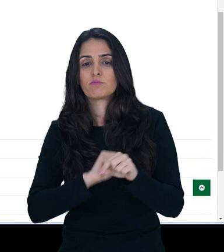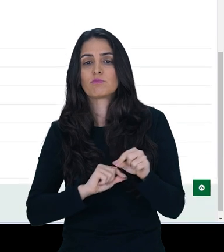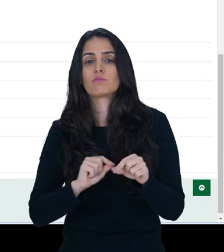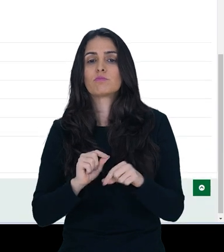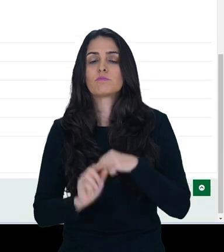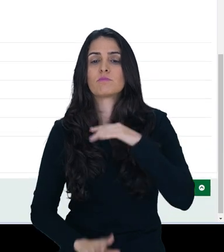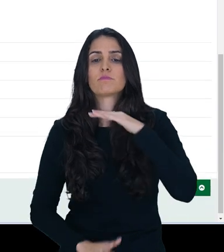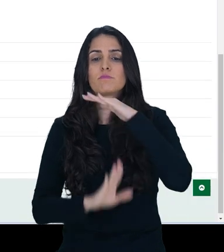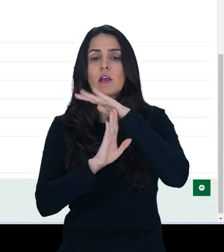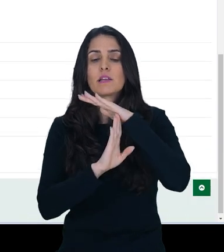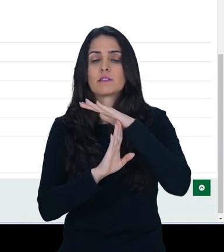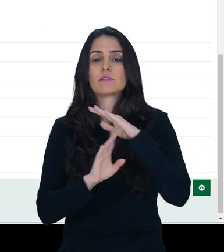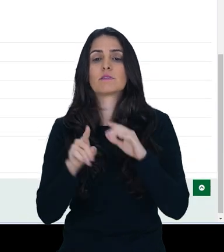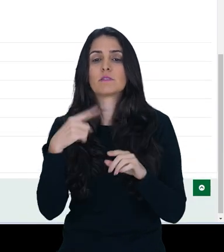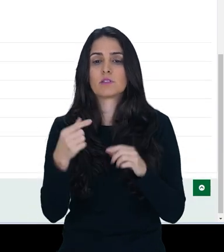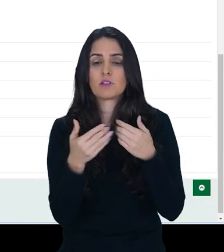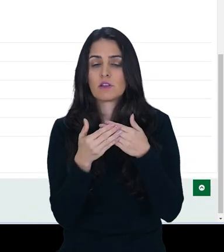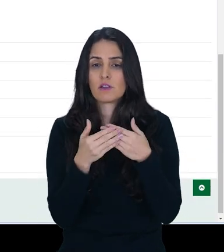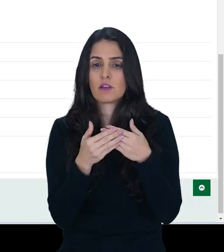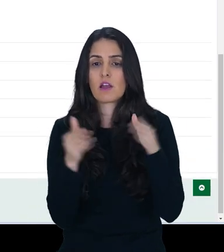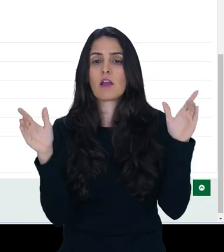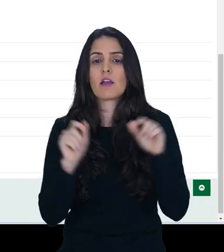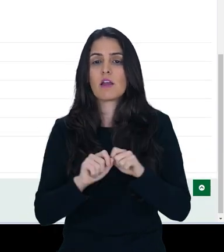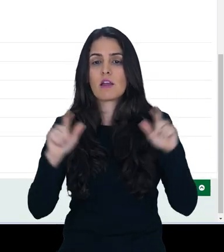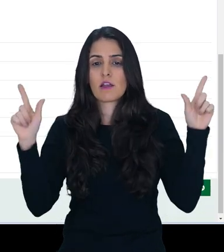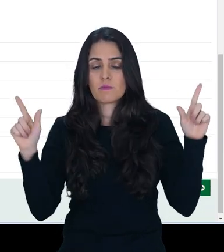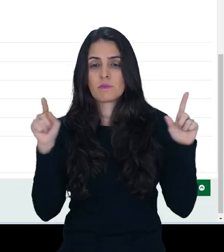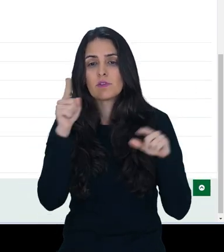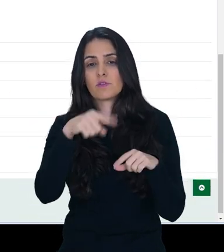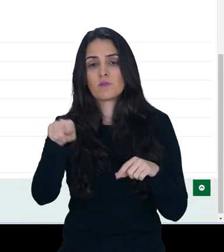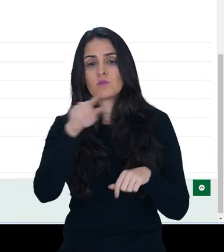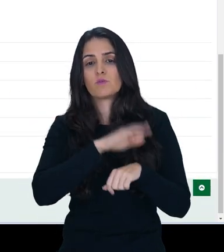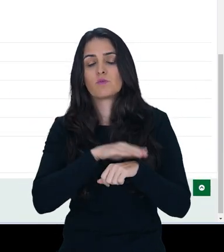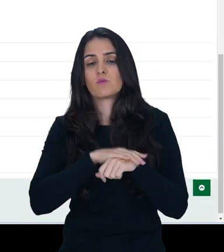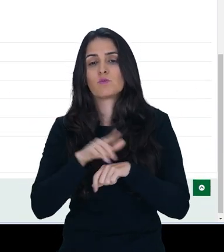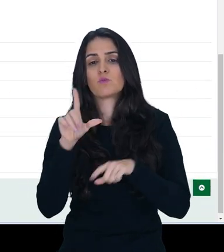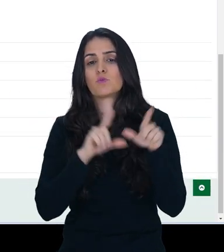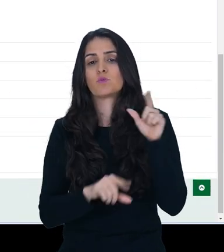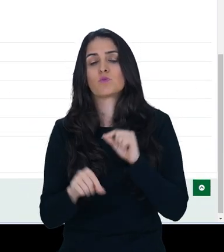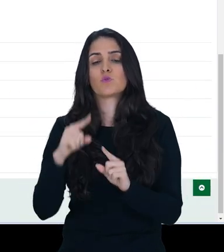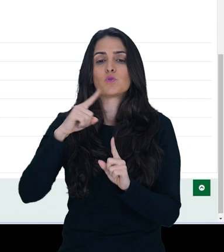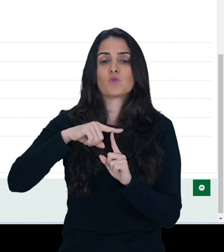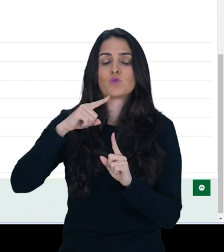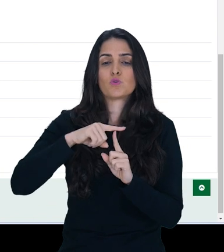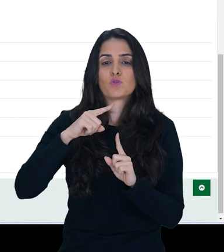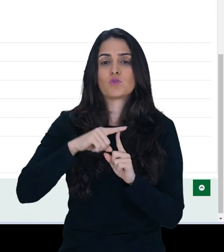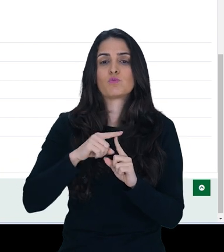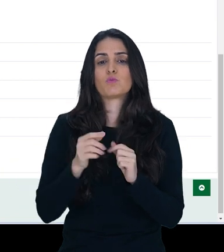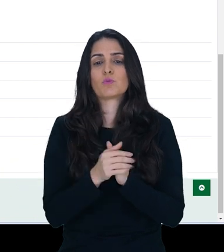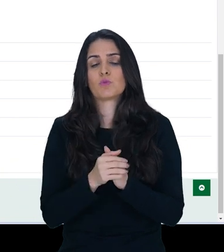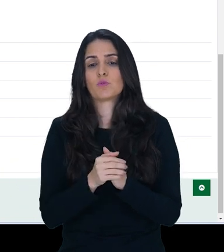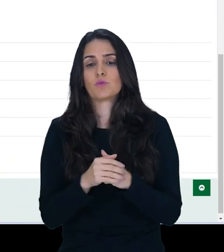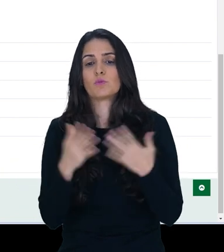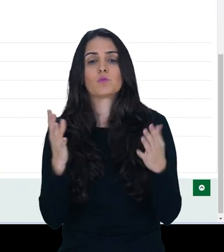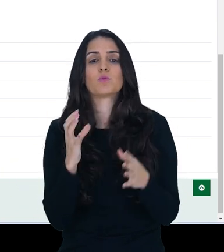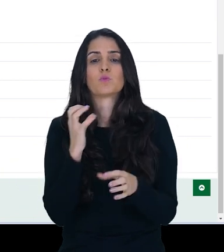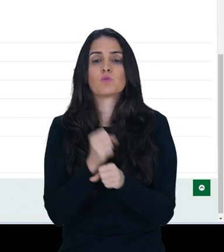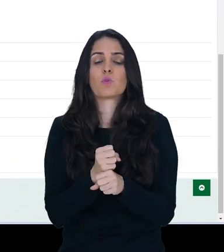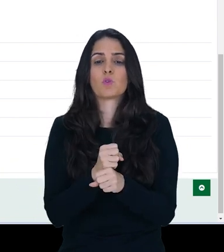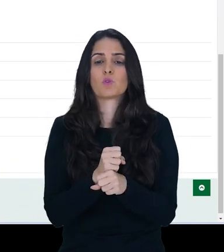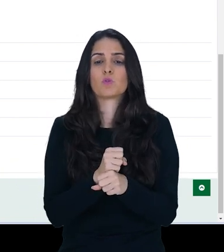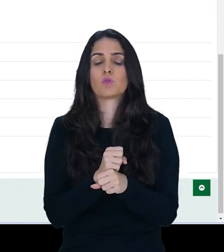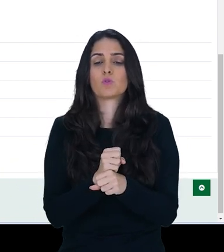eu vou escolher aqui avaliação máxima imediatamente já abre aqui o campo para você escolher o tipo normalmente escolhemos